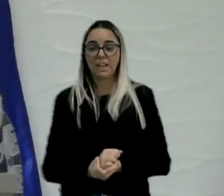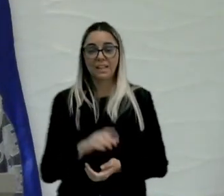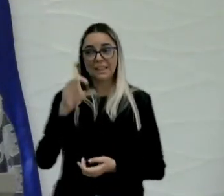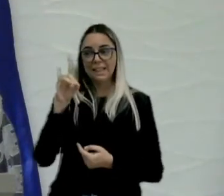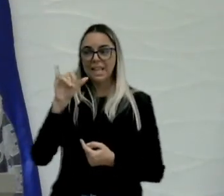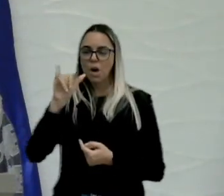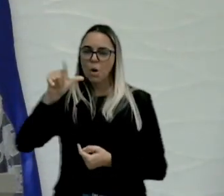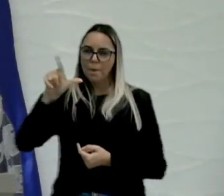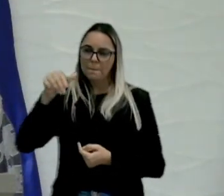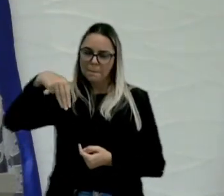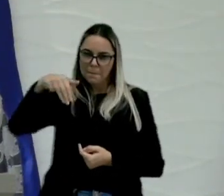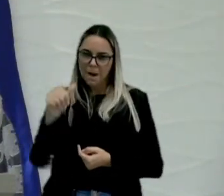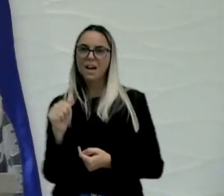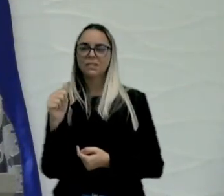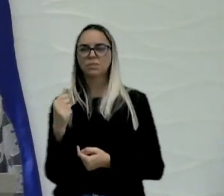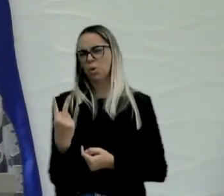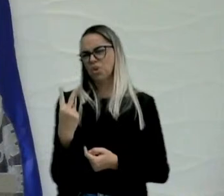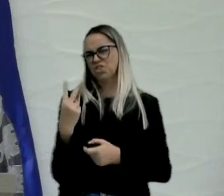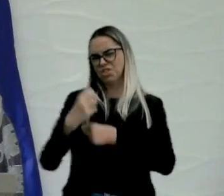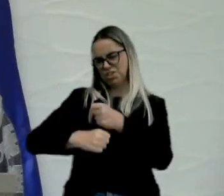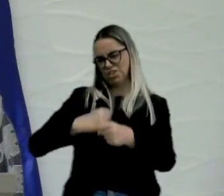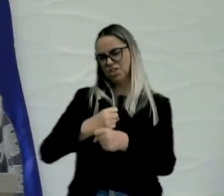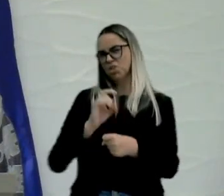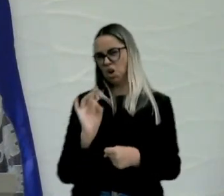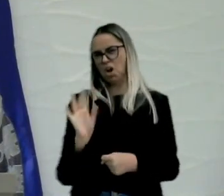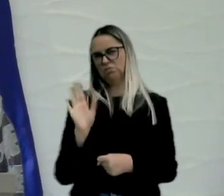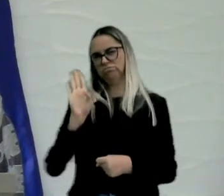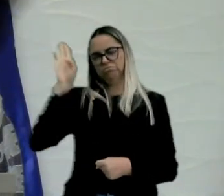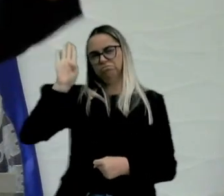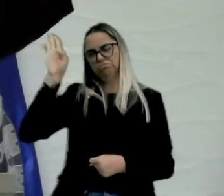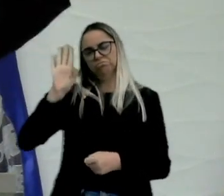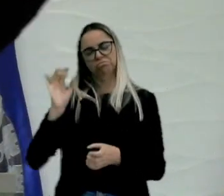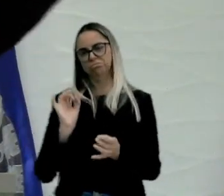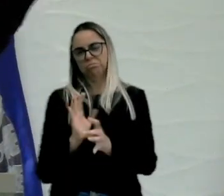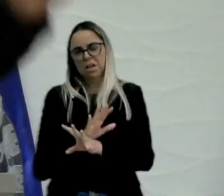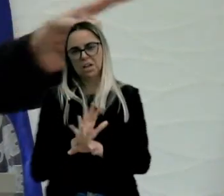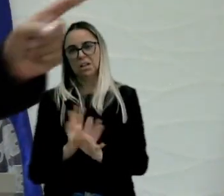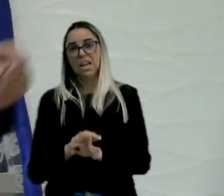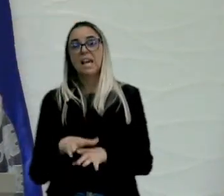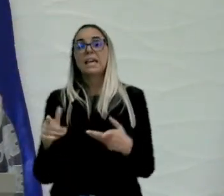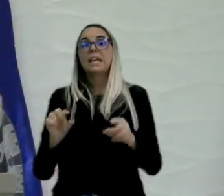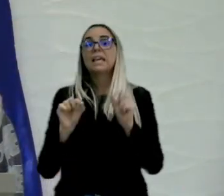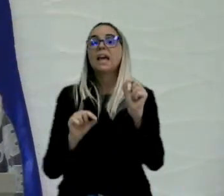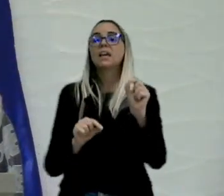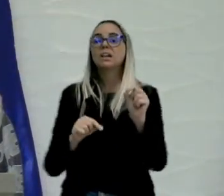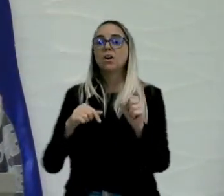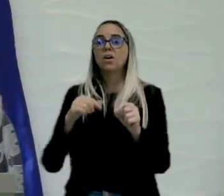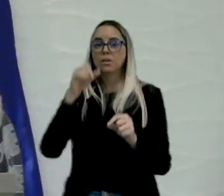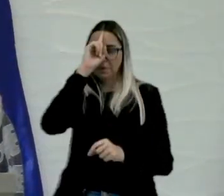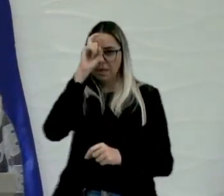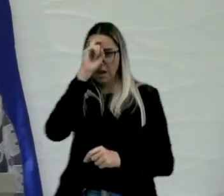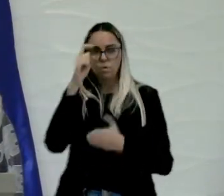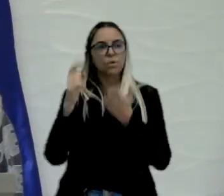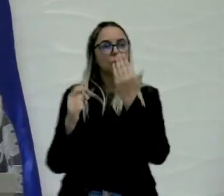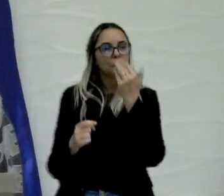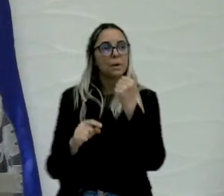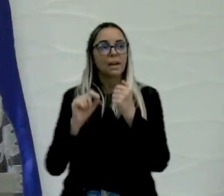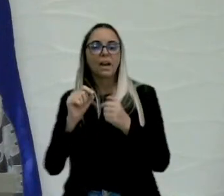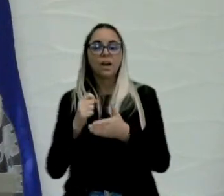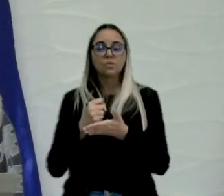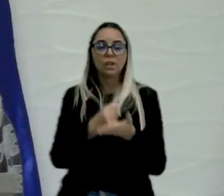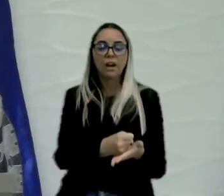mandato e para manter o hospital nessa época quem manti o hospital de alimentação era o empresário Zé